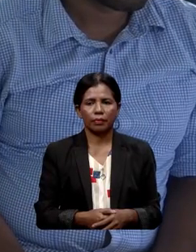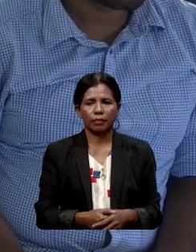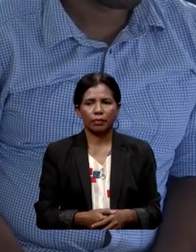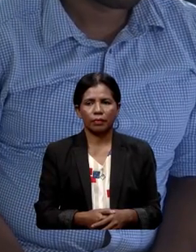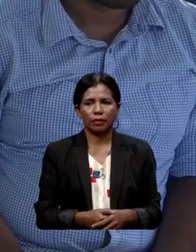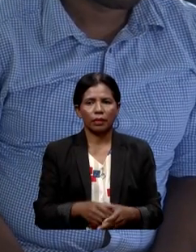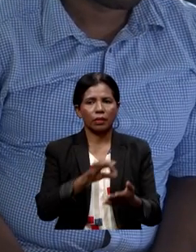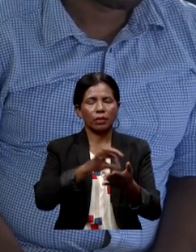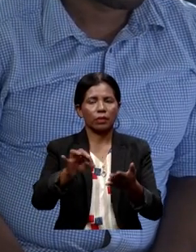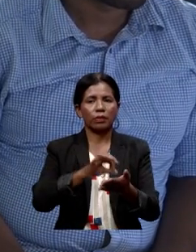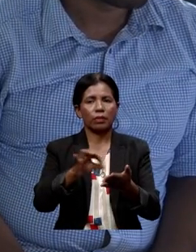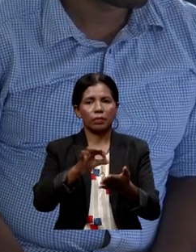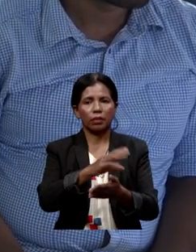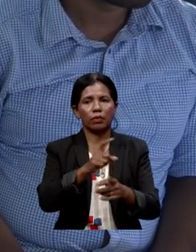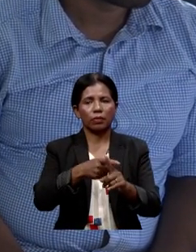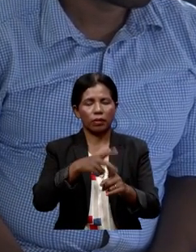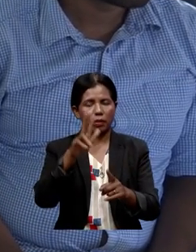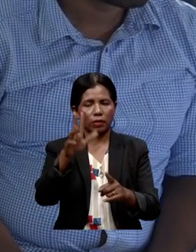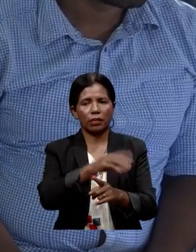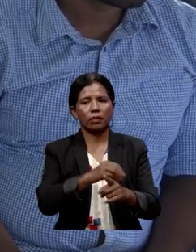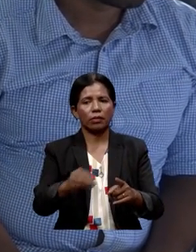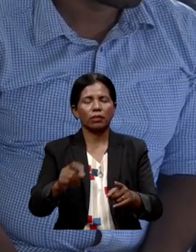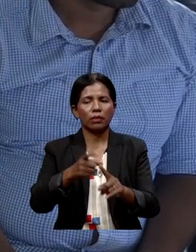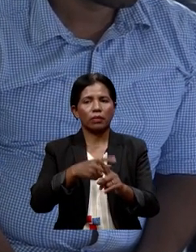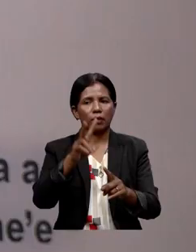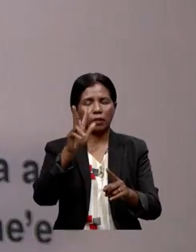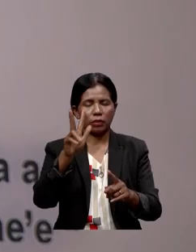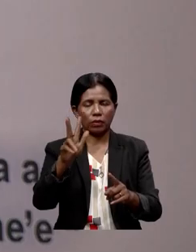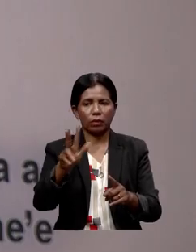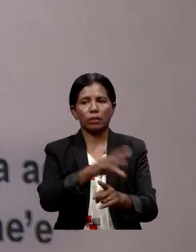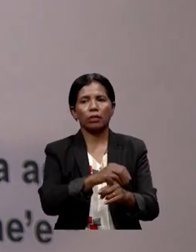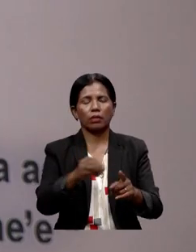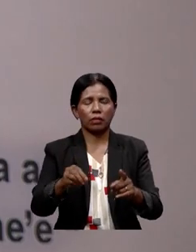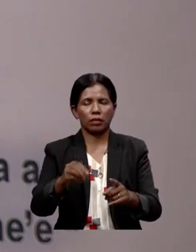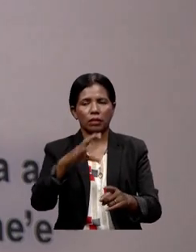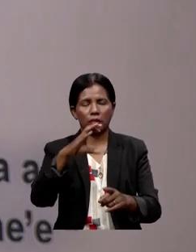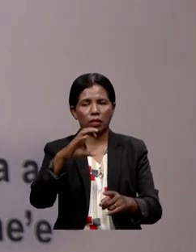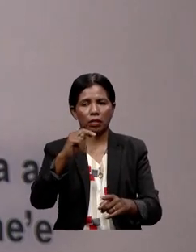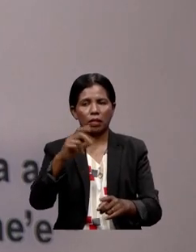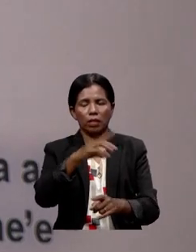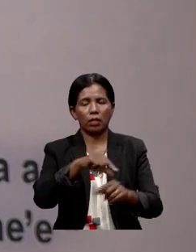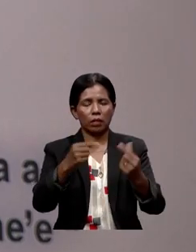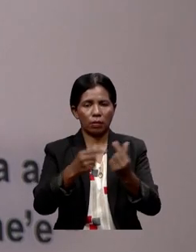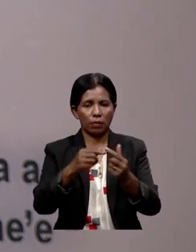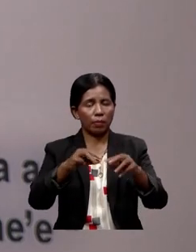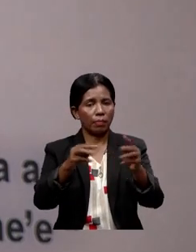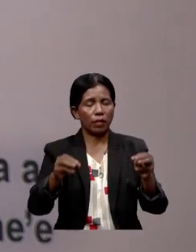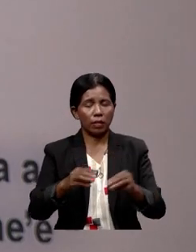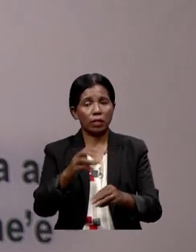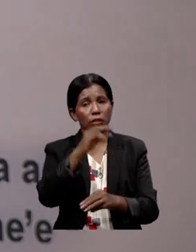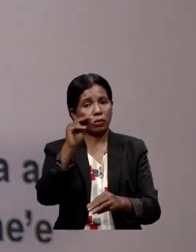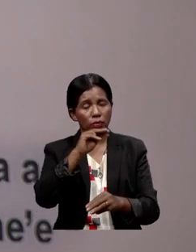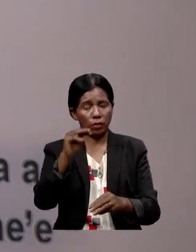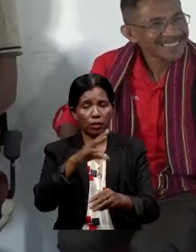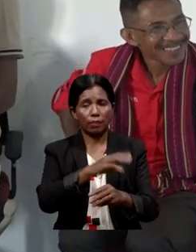A fuente de información durante Fulan Tolu, no estado de Fulan Rua, y el centro de formación que se for Grupo Meio Nacional, e a segunda NEM,